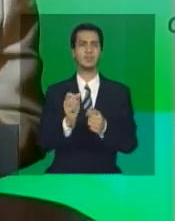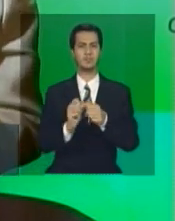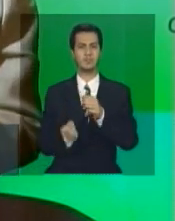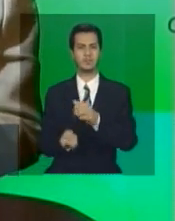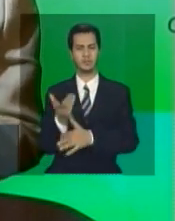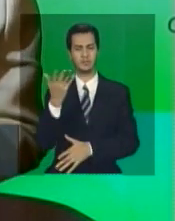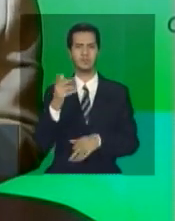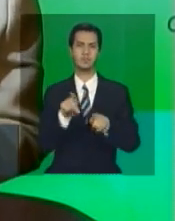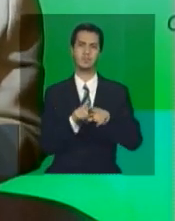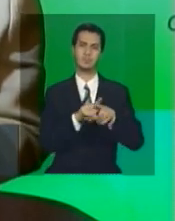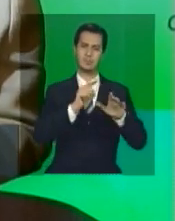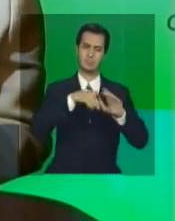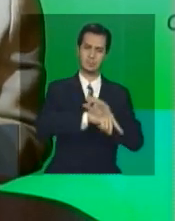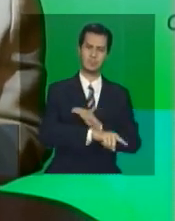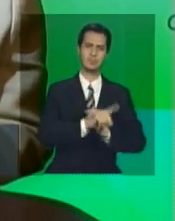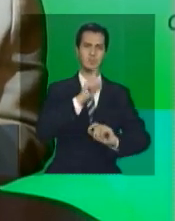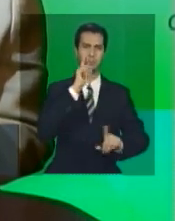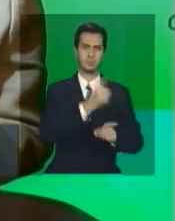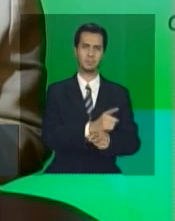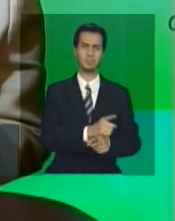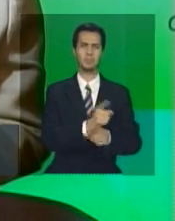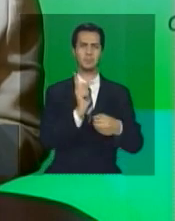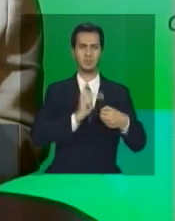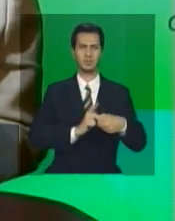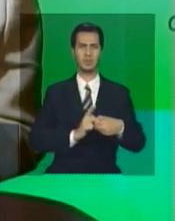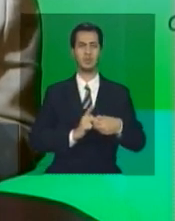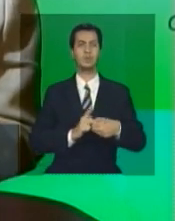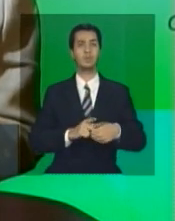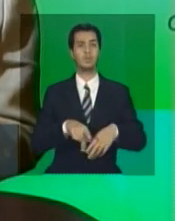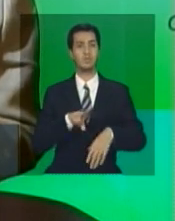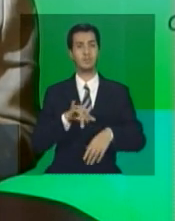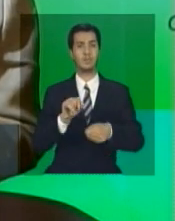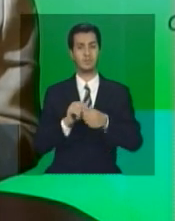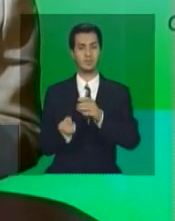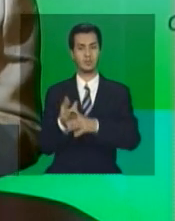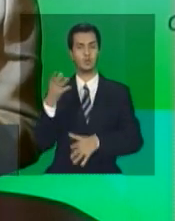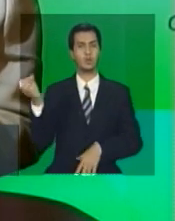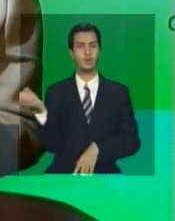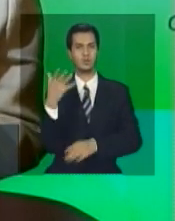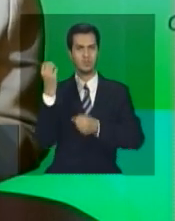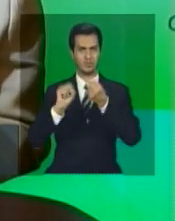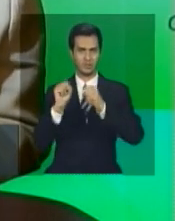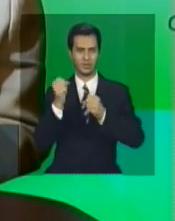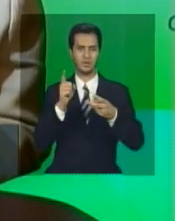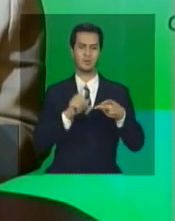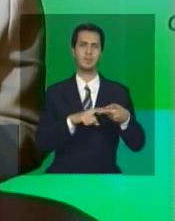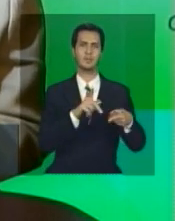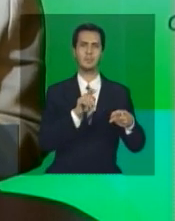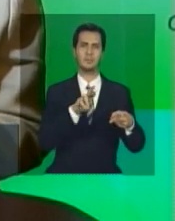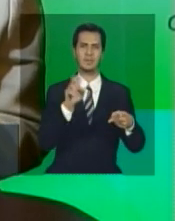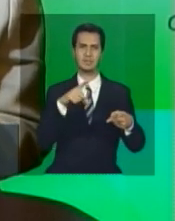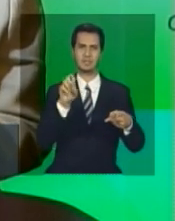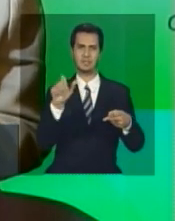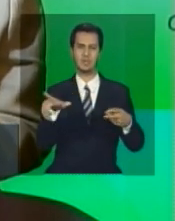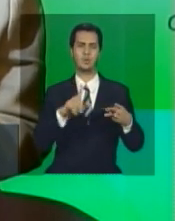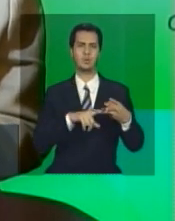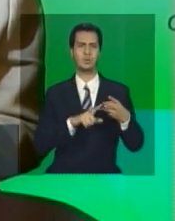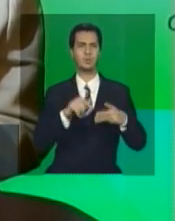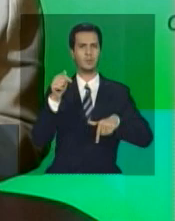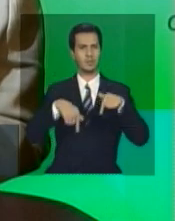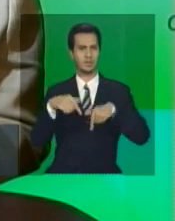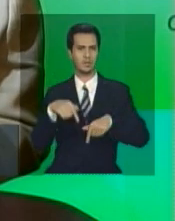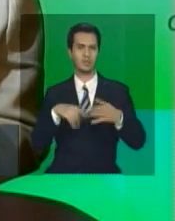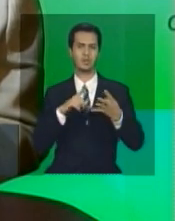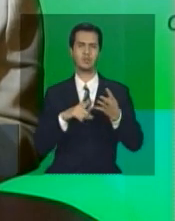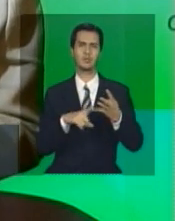produção, avançando nas fronteiras do pré-sal, na construção das novas refinarias, na expansão da petroquímica, na construção das